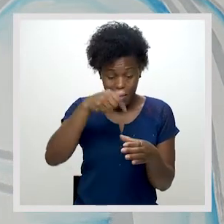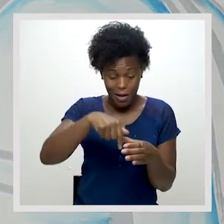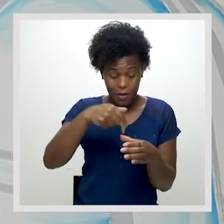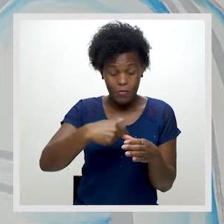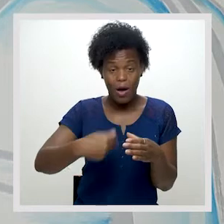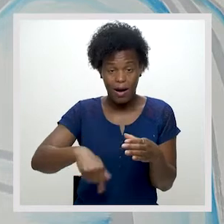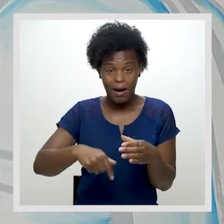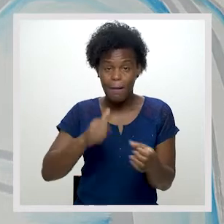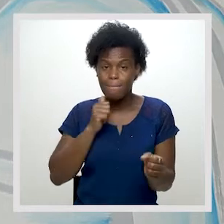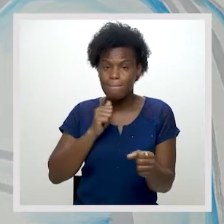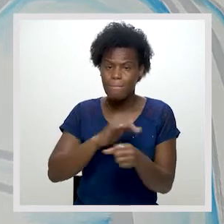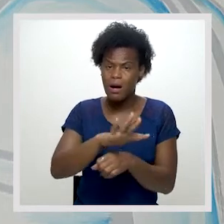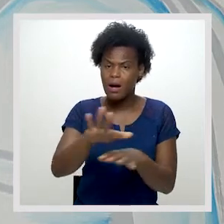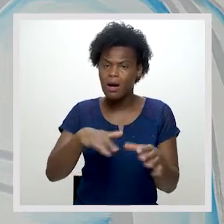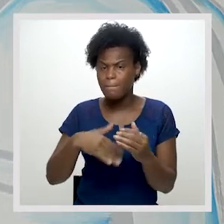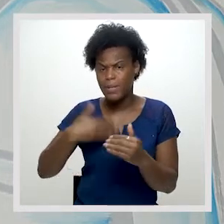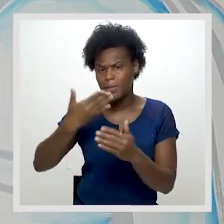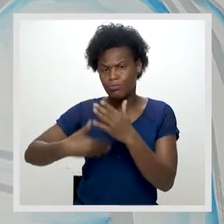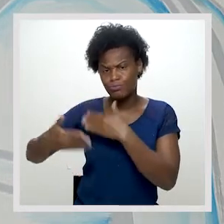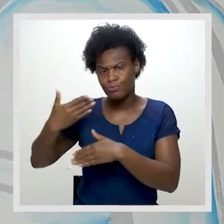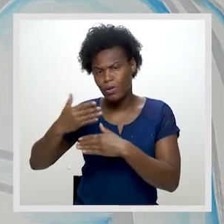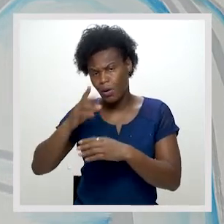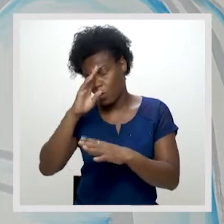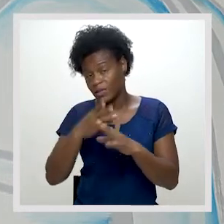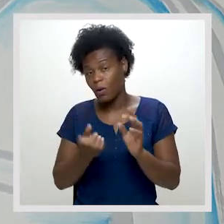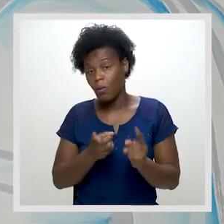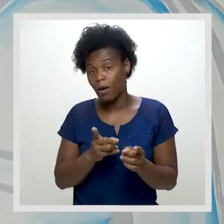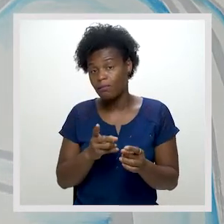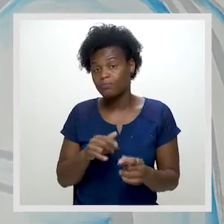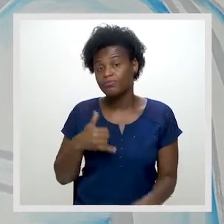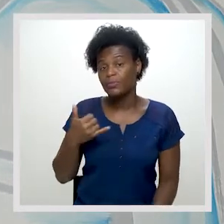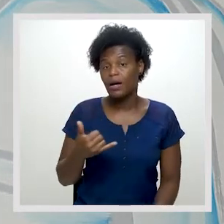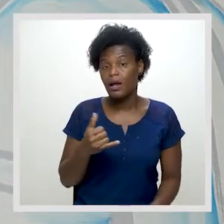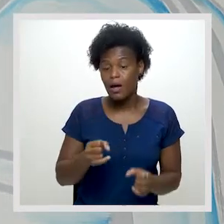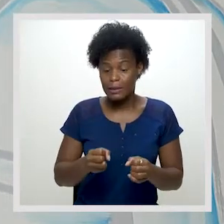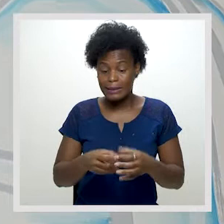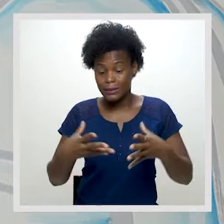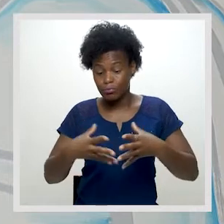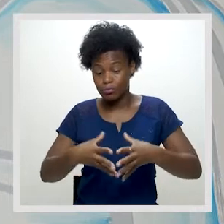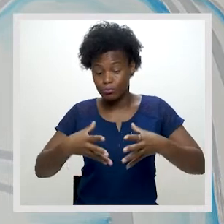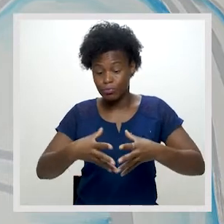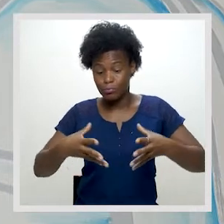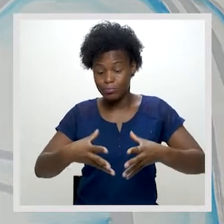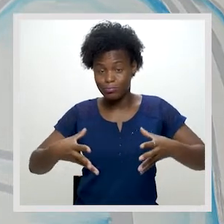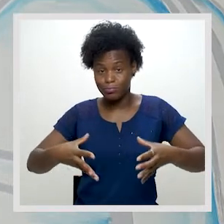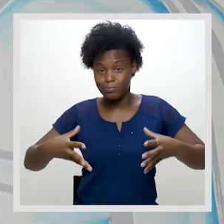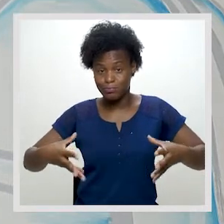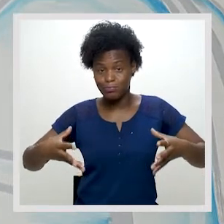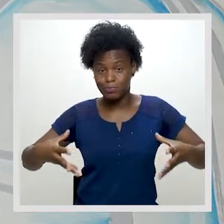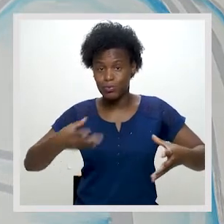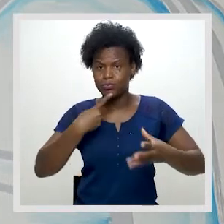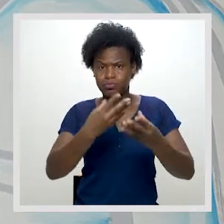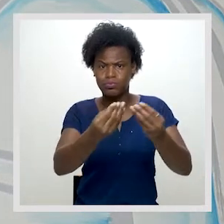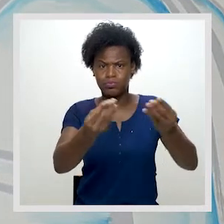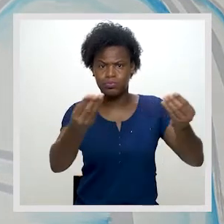existiam no oceano primitivo. E o que aconteceu? Foram multiplicando e, ao